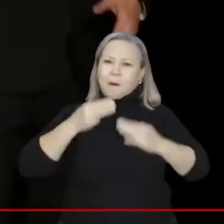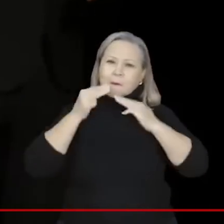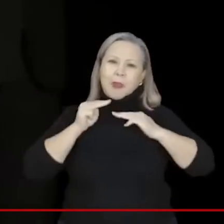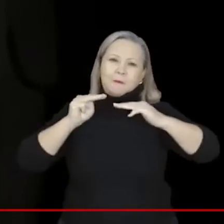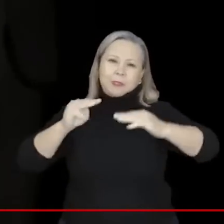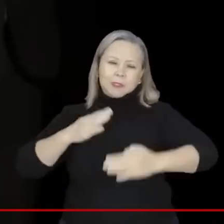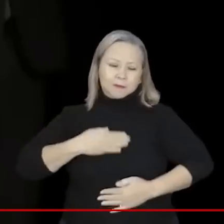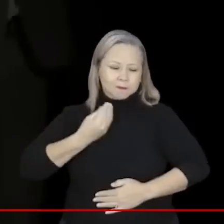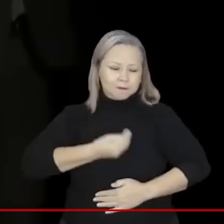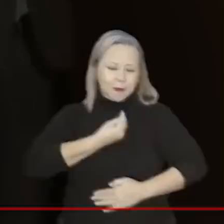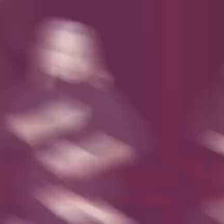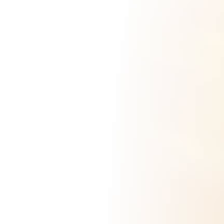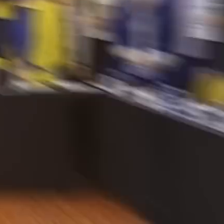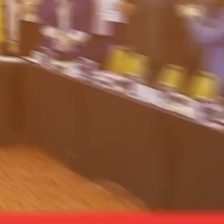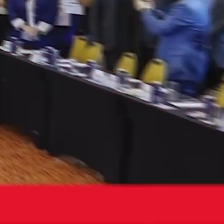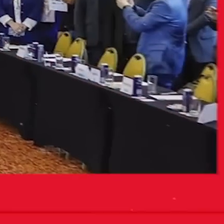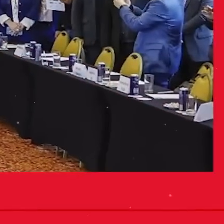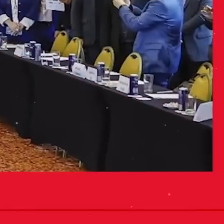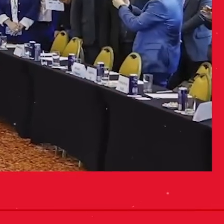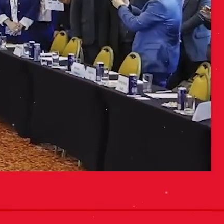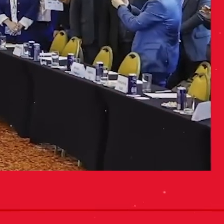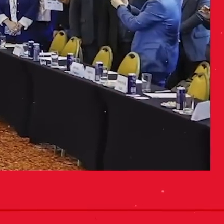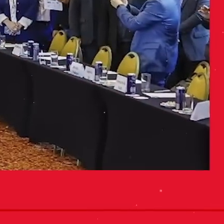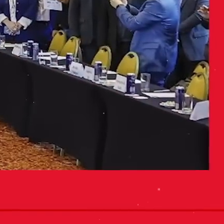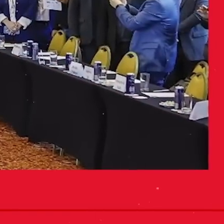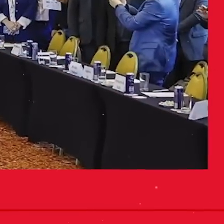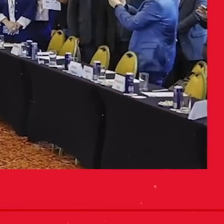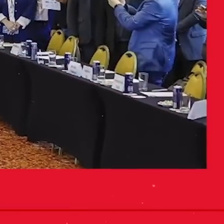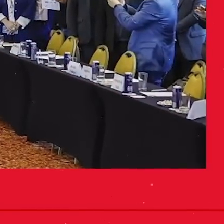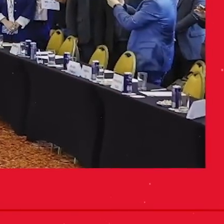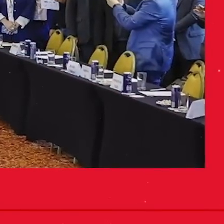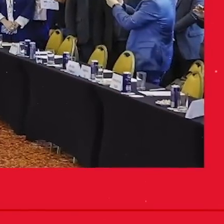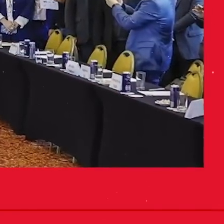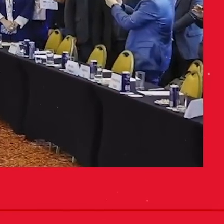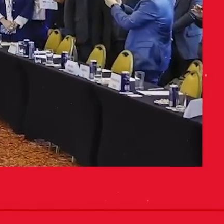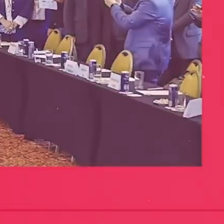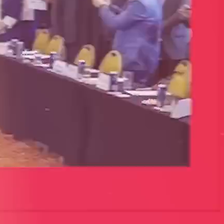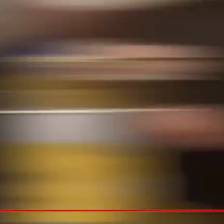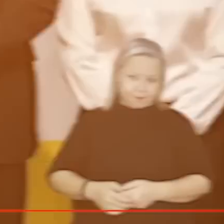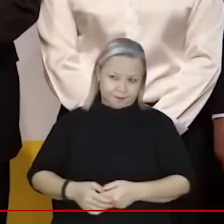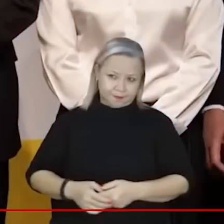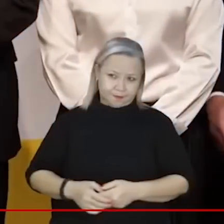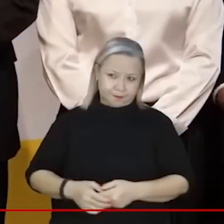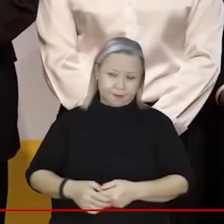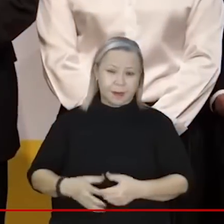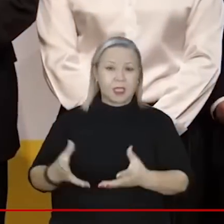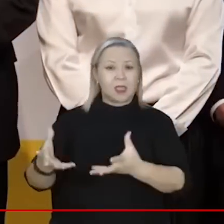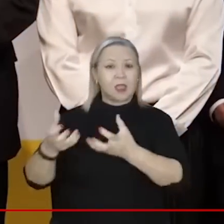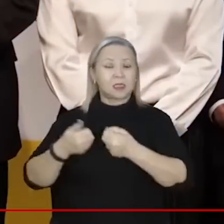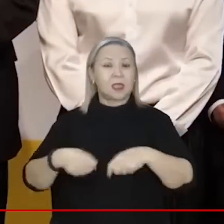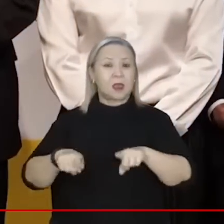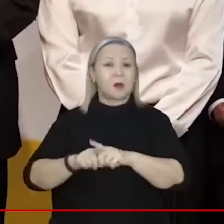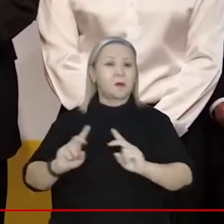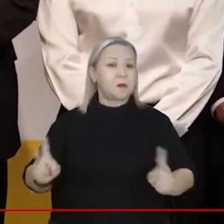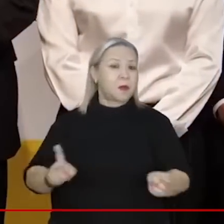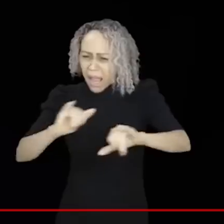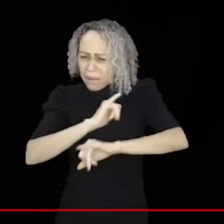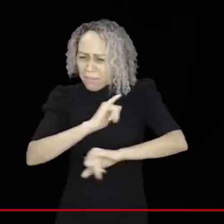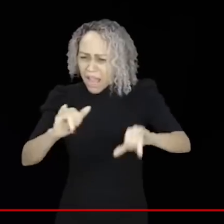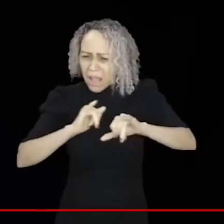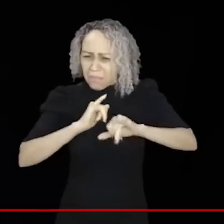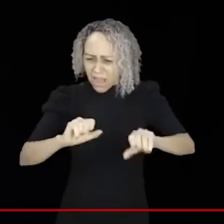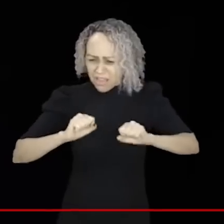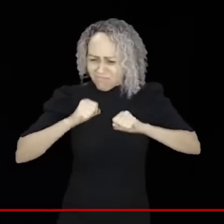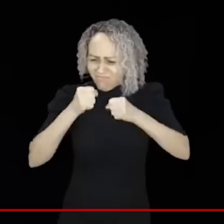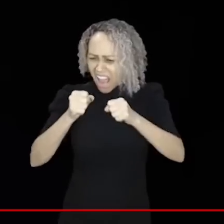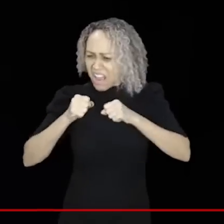minha vida. Já na primeira semana de novembro, é instituído o gabinete de transição, sob a coordenação do